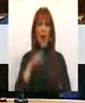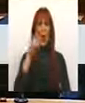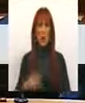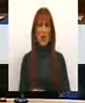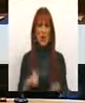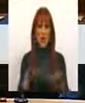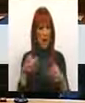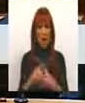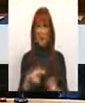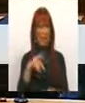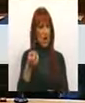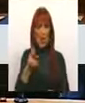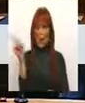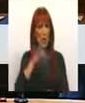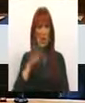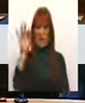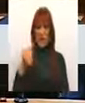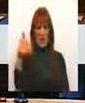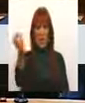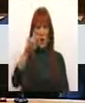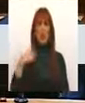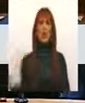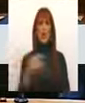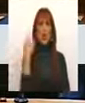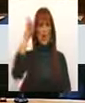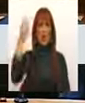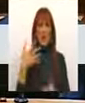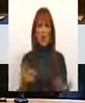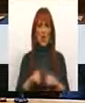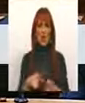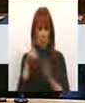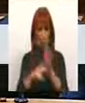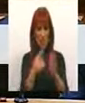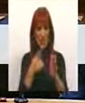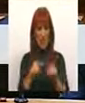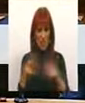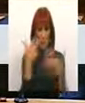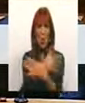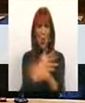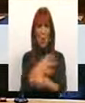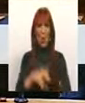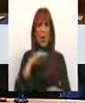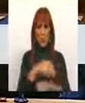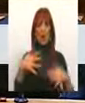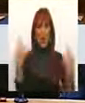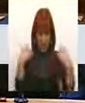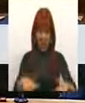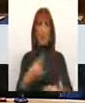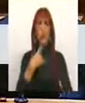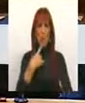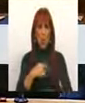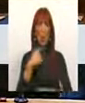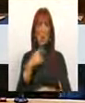têm uma patrulha da GNR ao fim de semana. E todos sabemos, é isso que diz os relatórios, que a tragédia de Petrógão também esteve